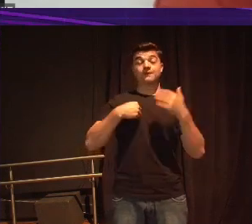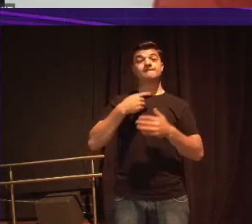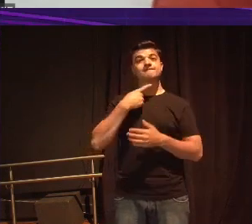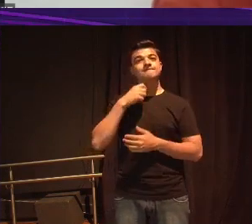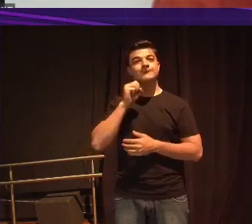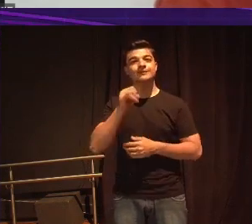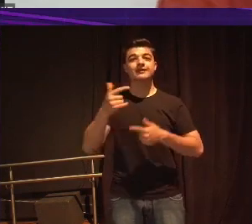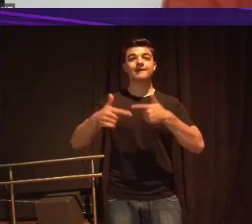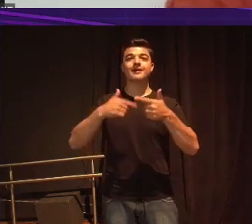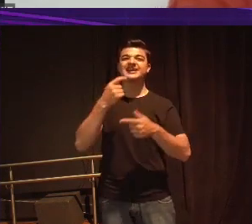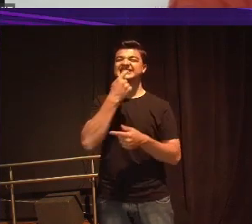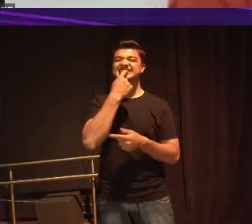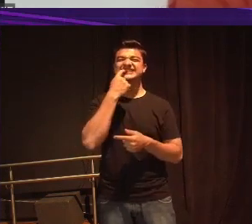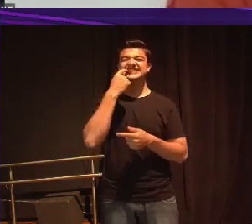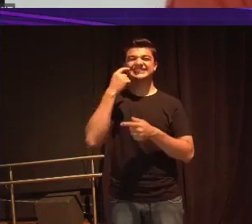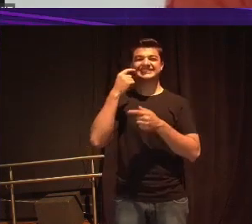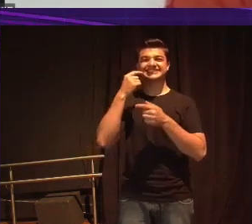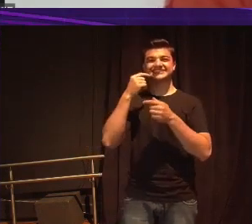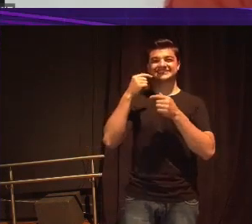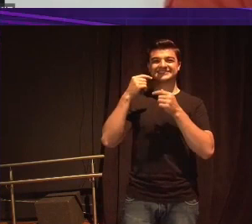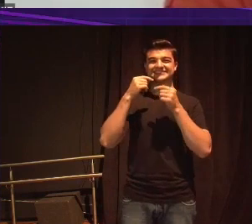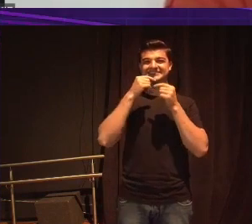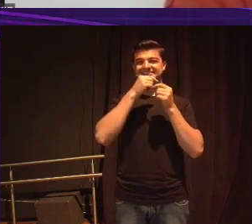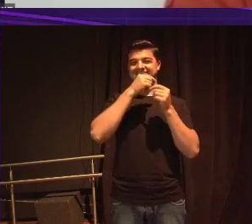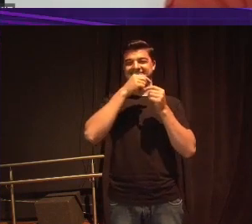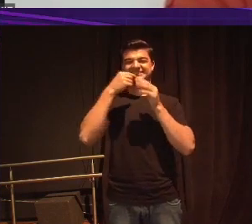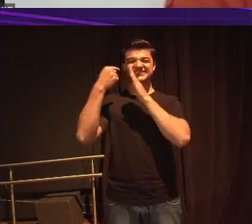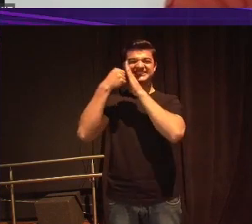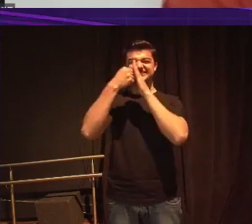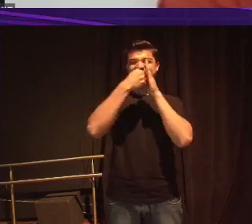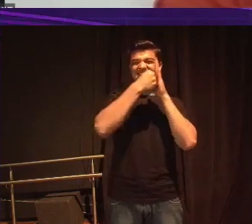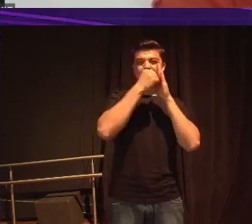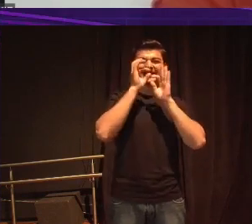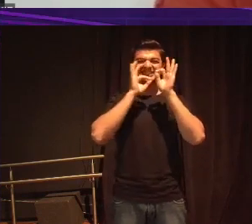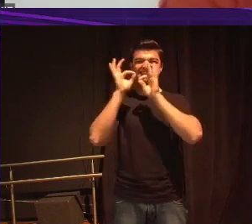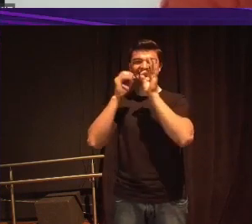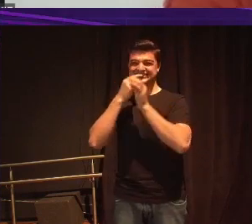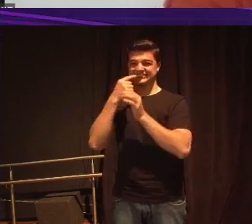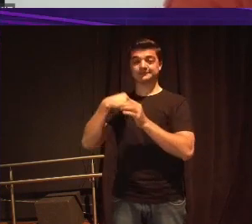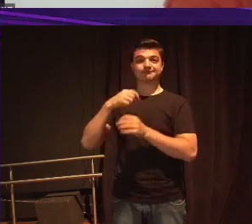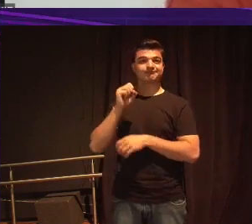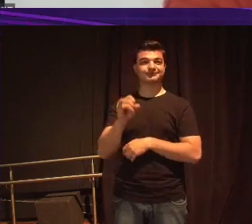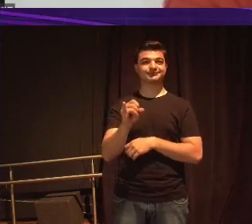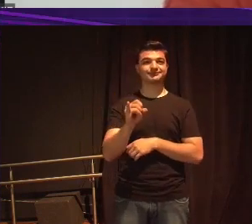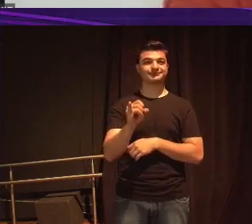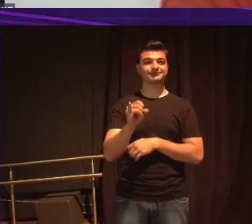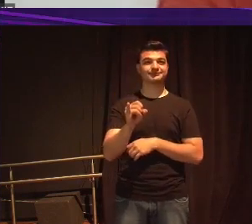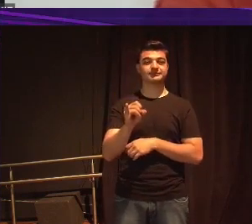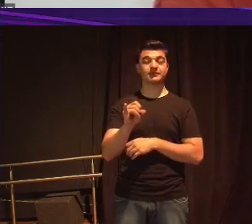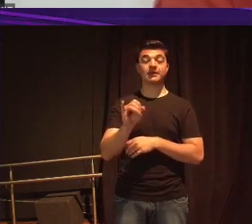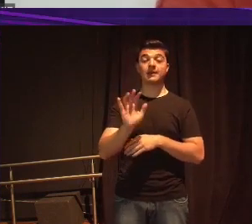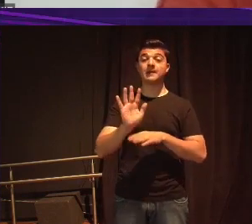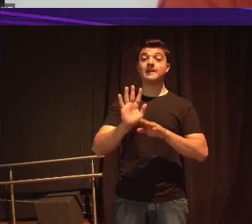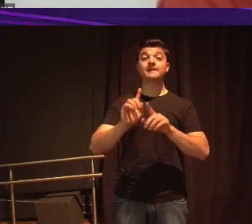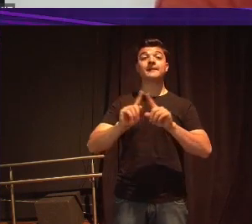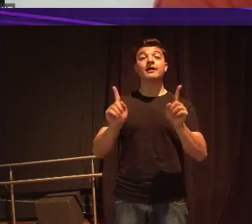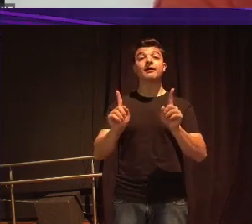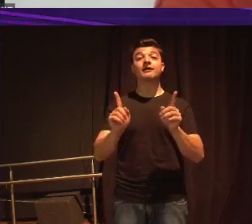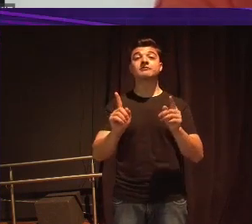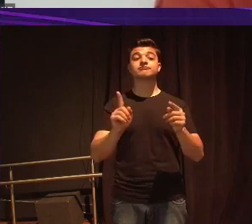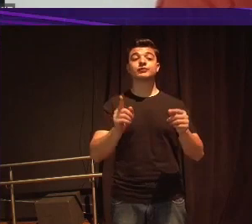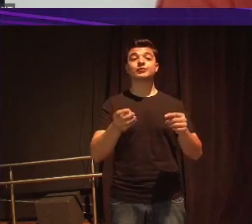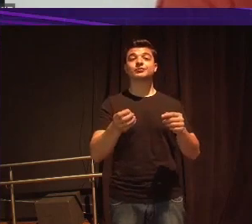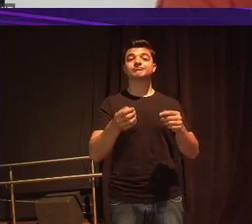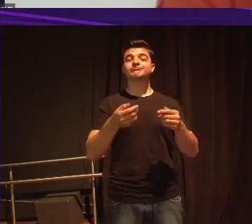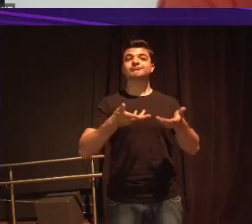ver com computação, mas foi através desse experimento, dessa vivência,